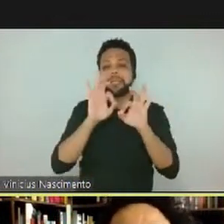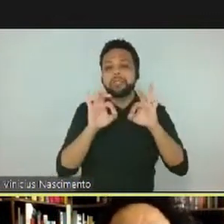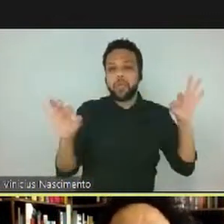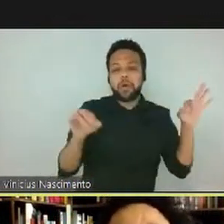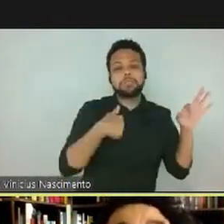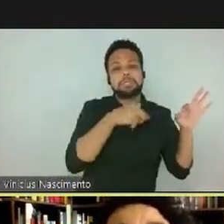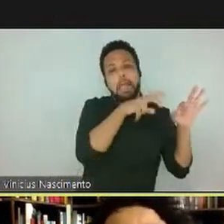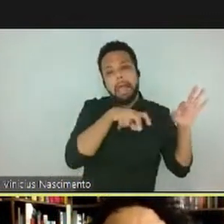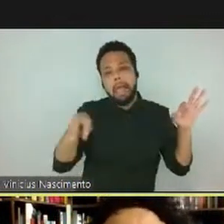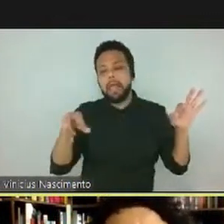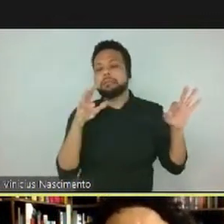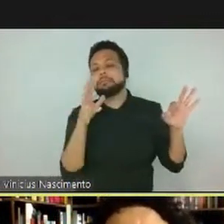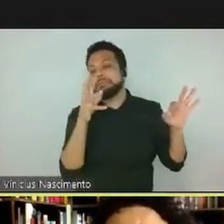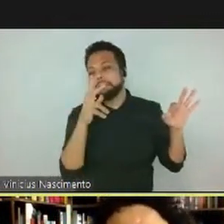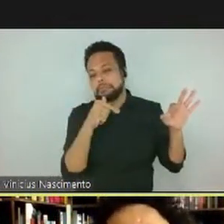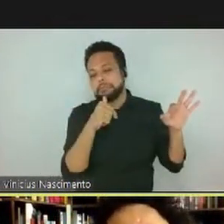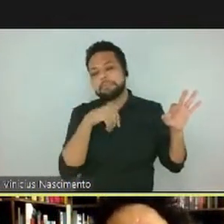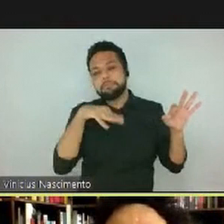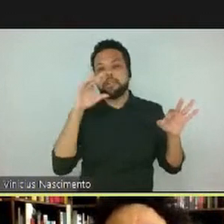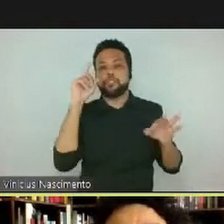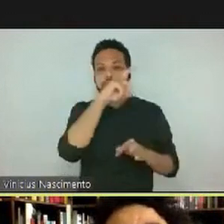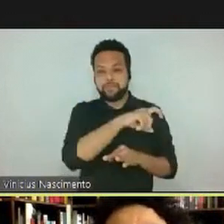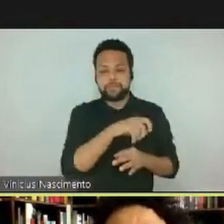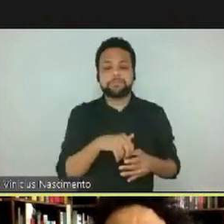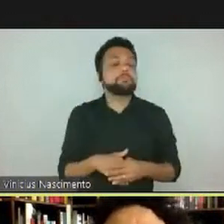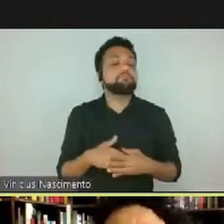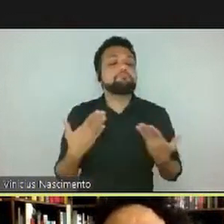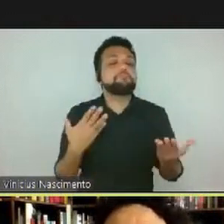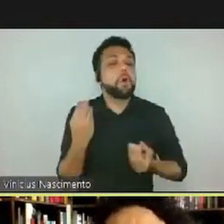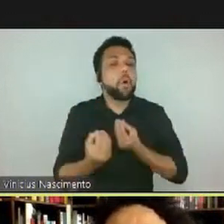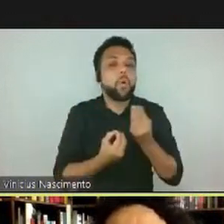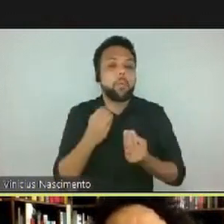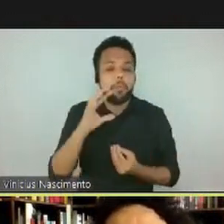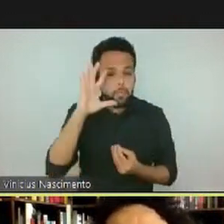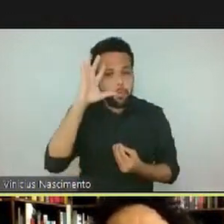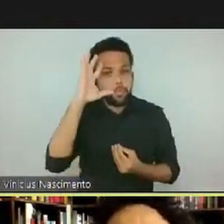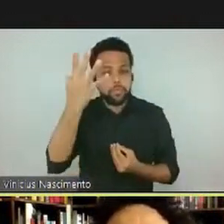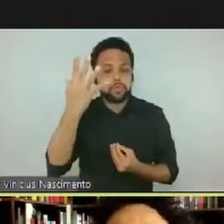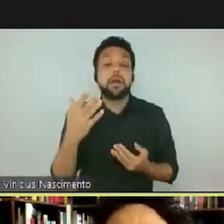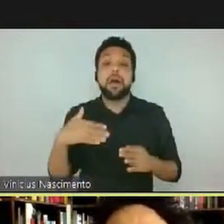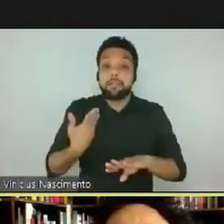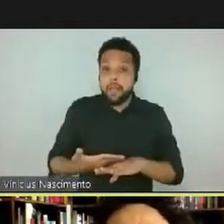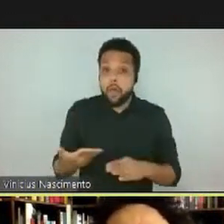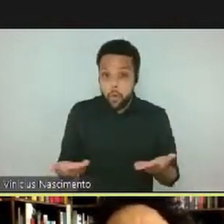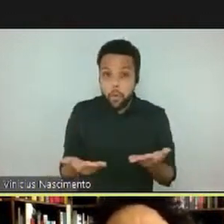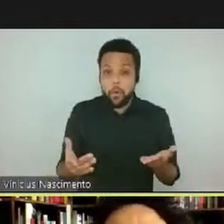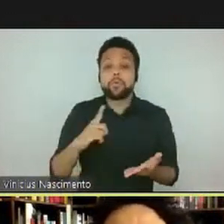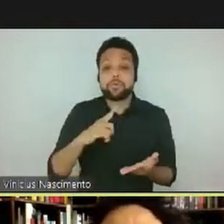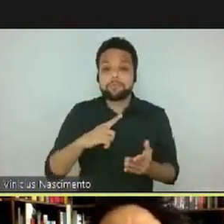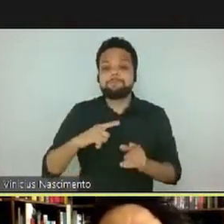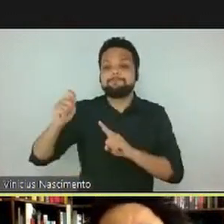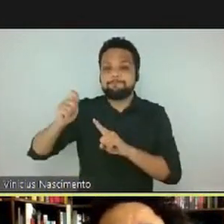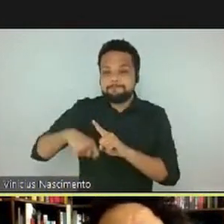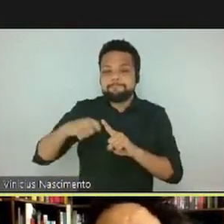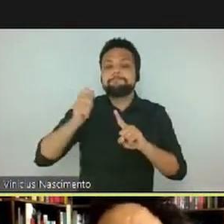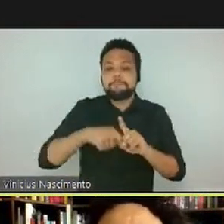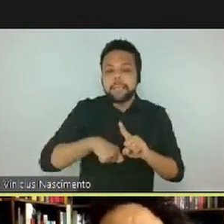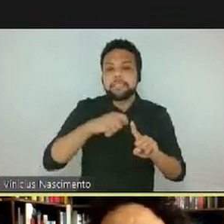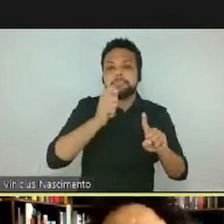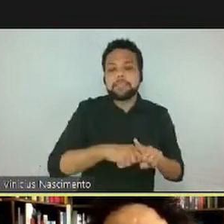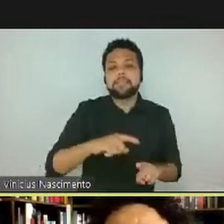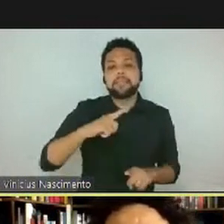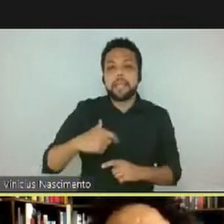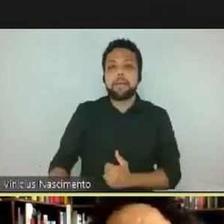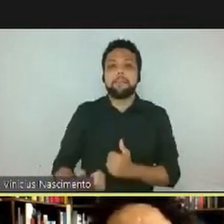pé, era muito difícil. Então, a gente conta, até hoje, a gente conta todo mês com o apoio de 12